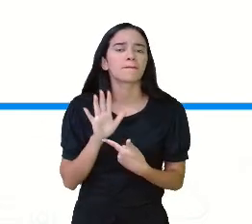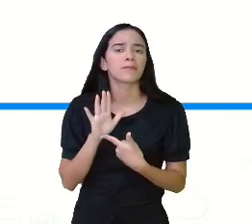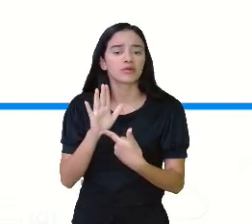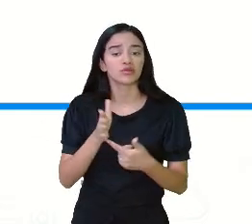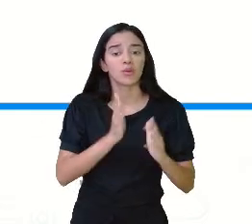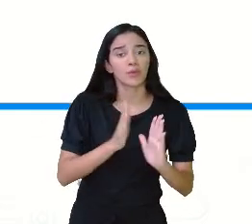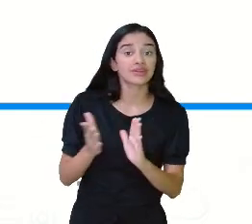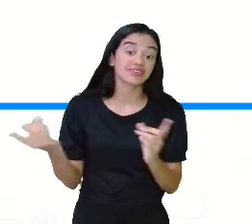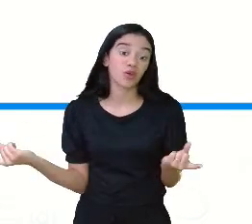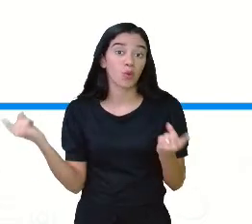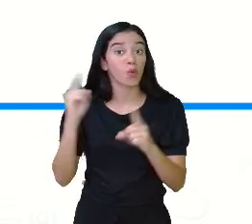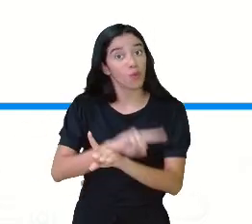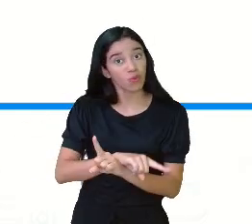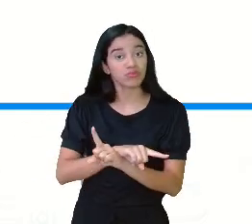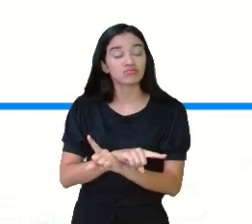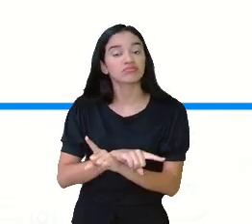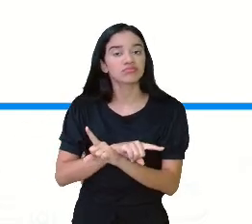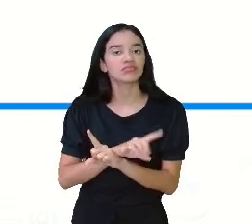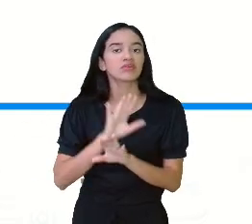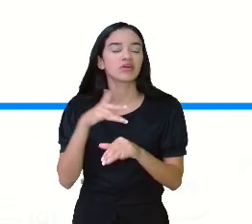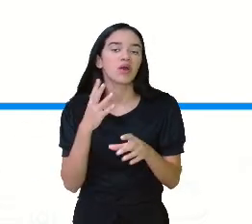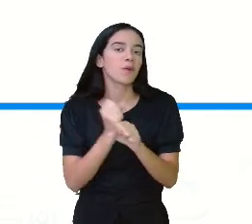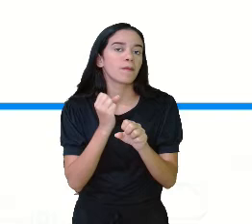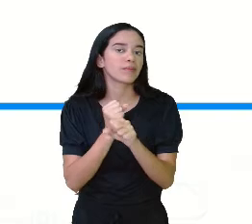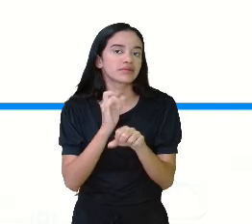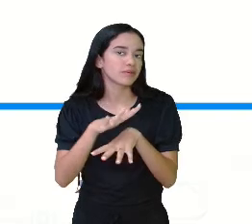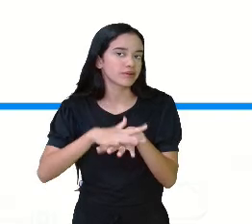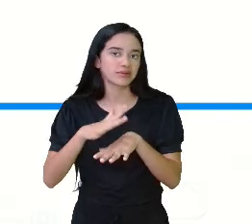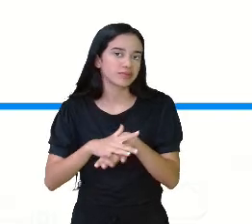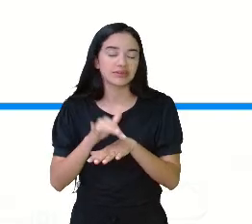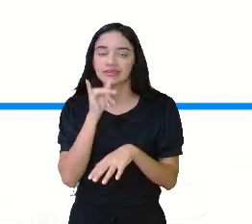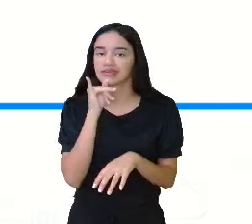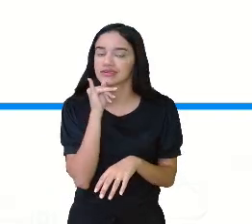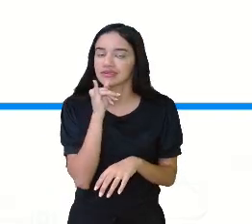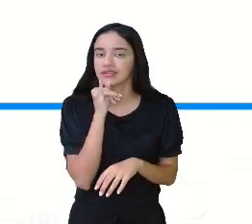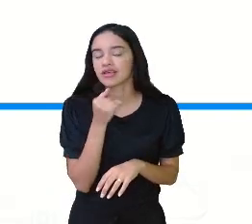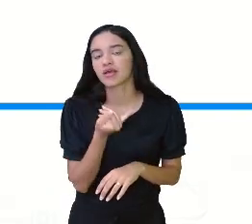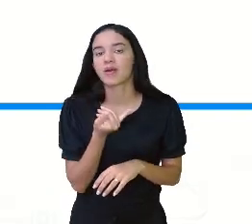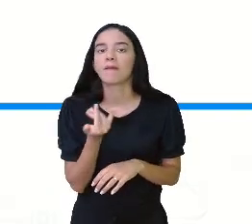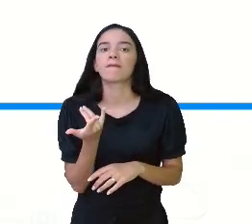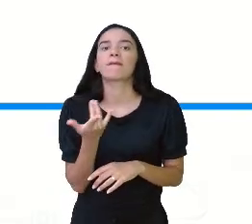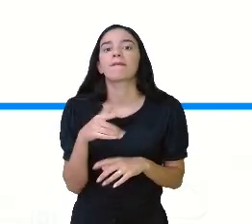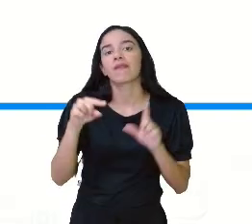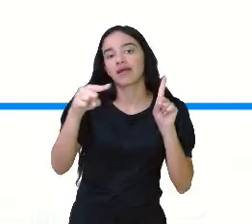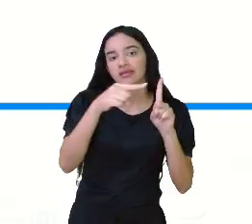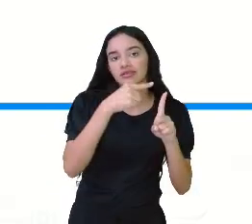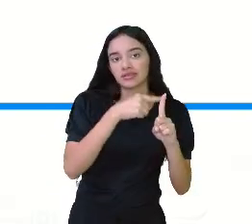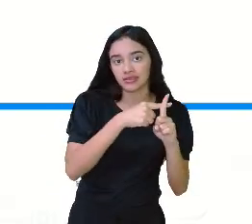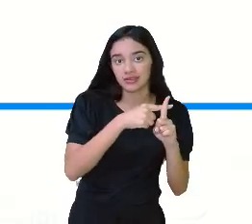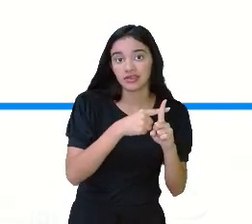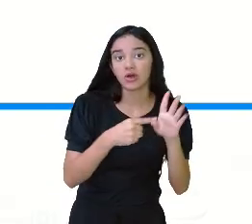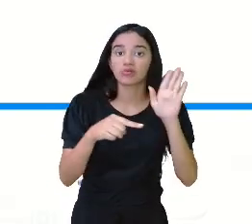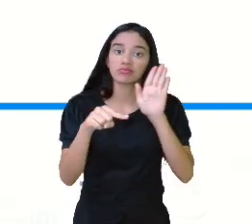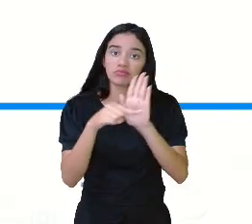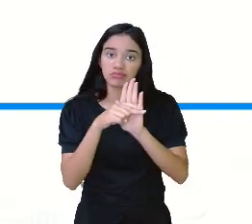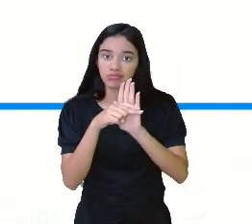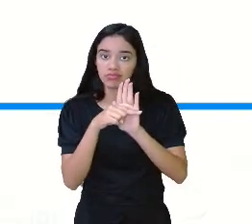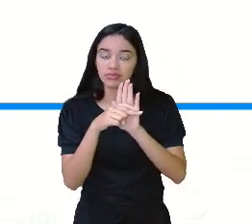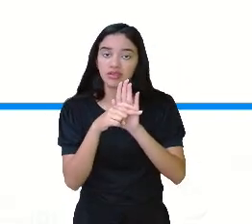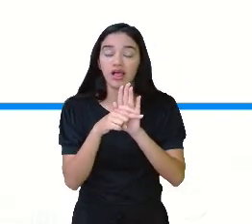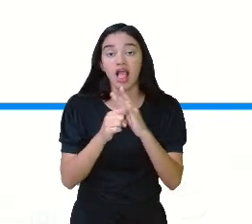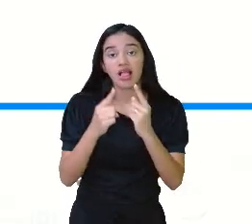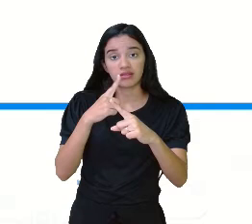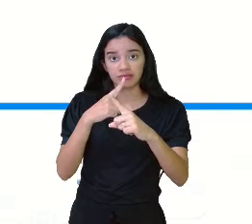contrário a uma determinada operação matemática. Temos a operação inversa da adição, da subtração,